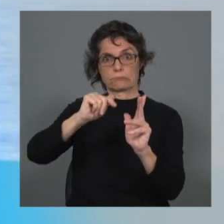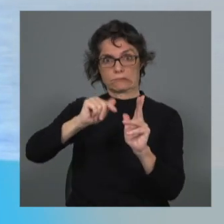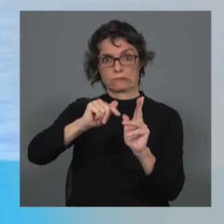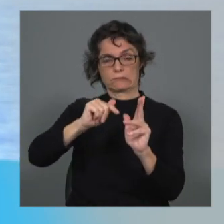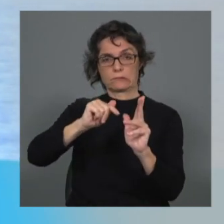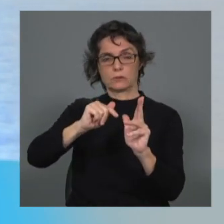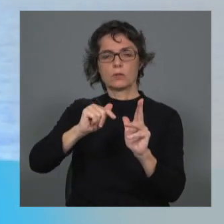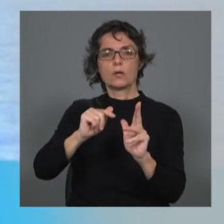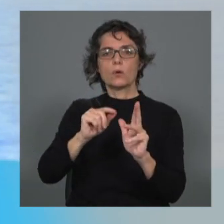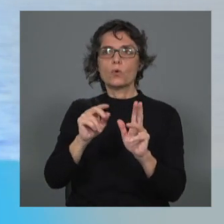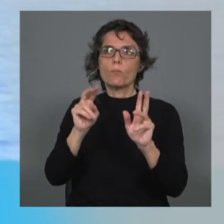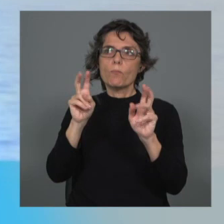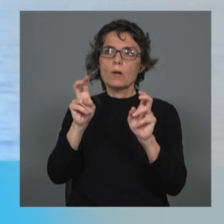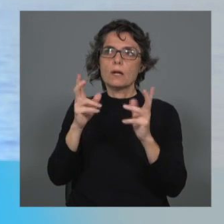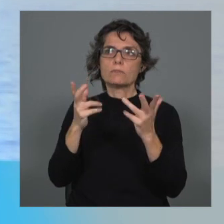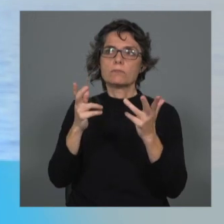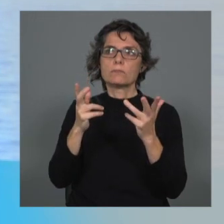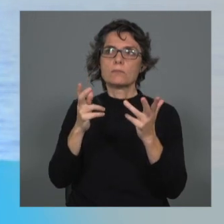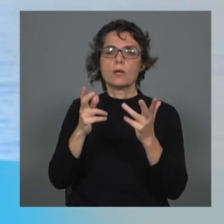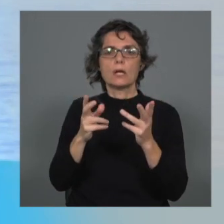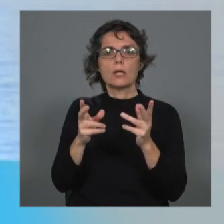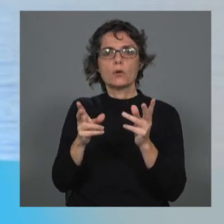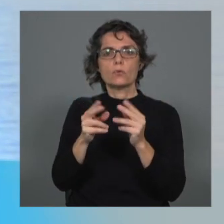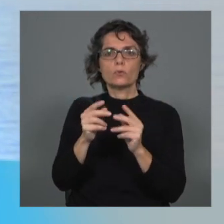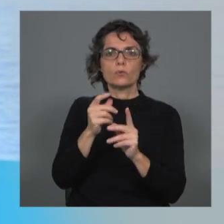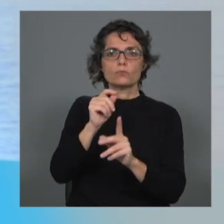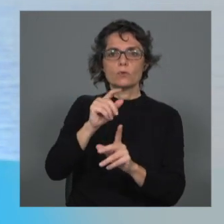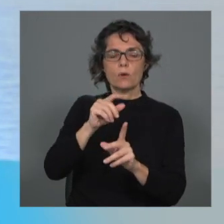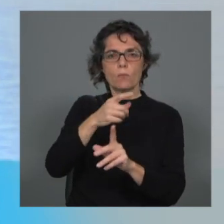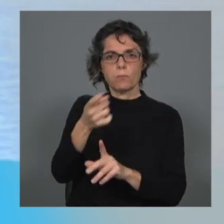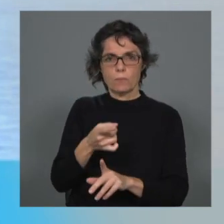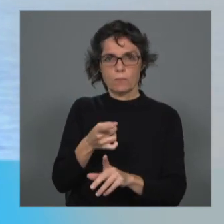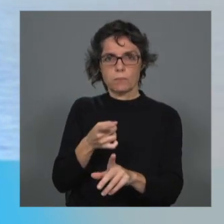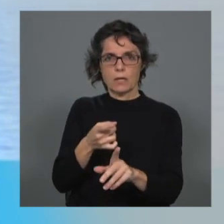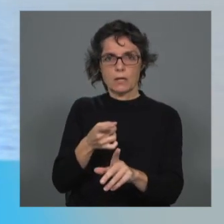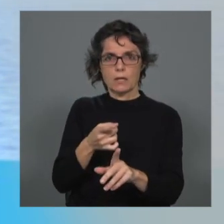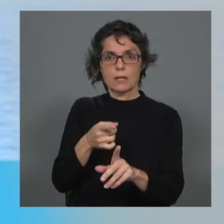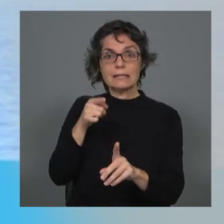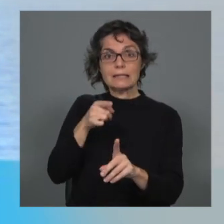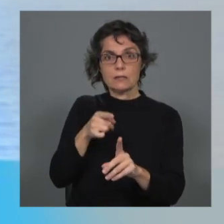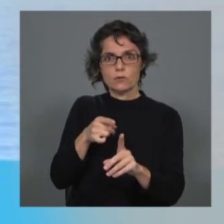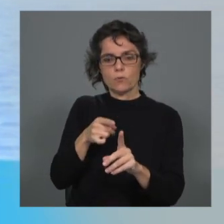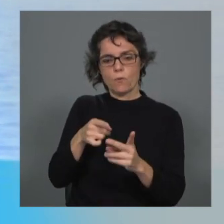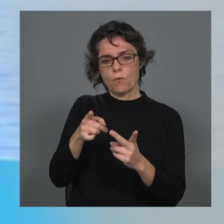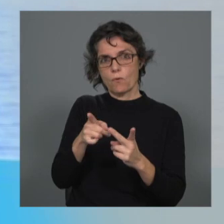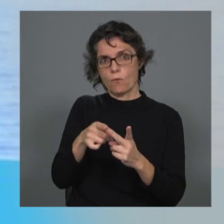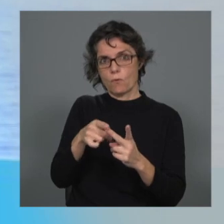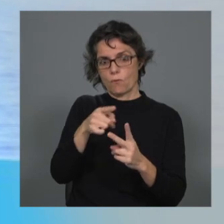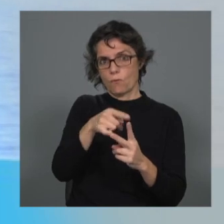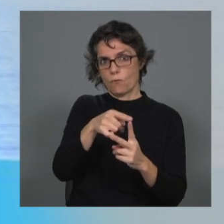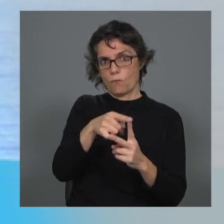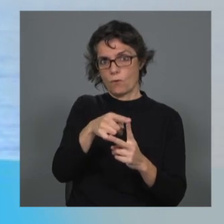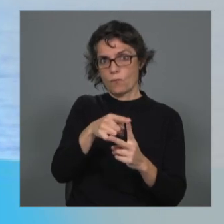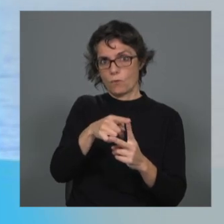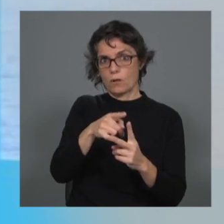nome da paz. E, nesse sentido, chegamos logo ao segundo objetivo. Se é verdade que é